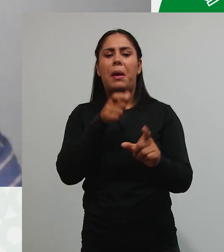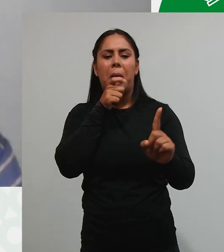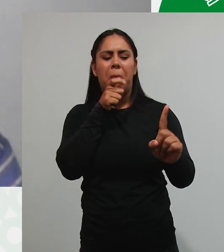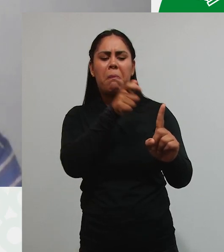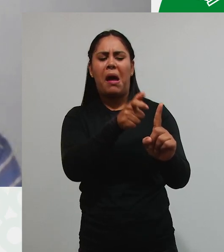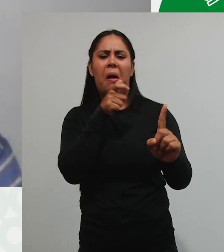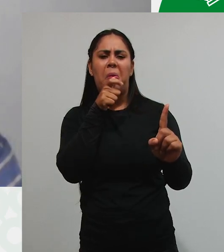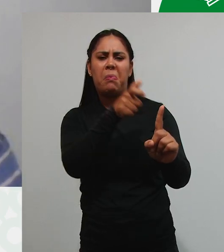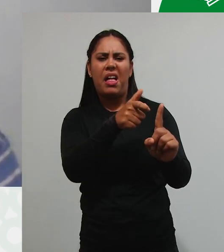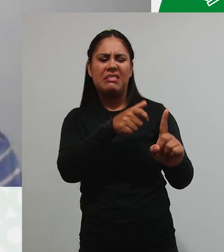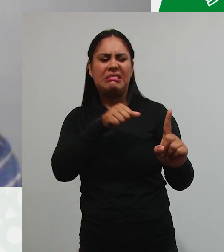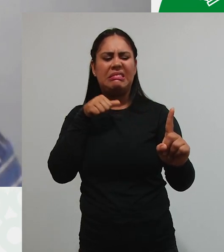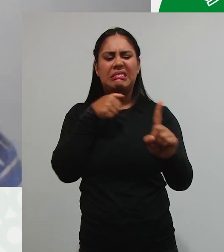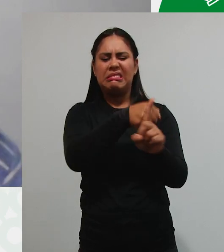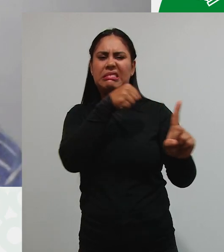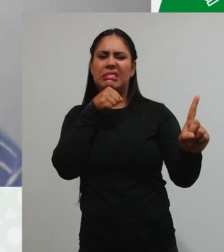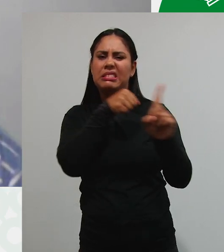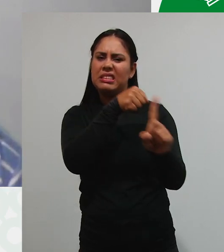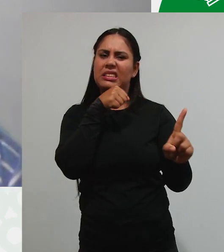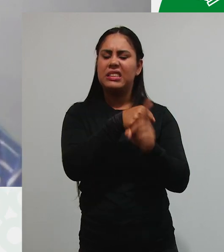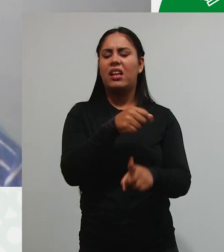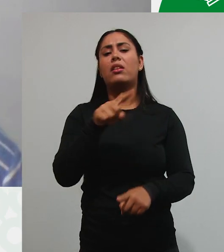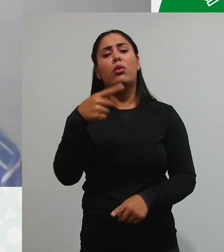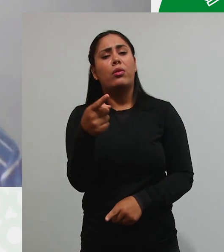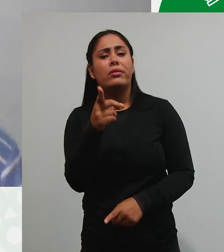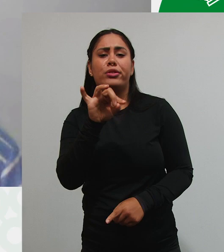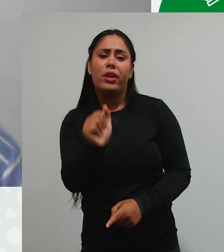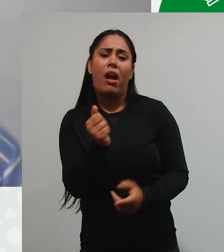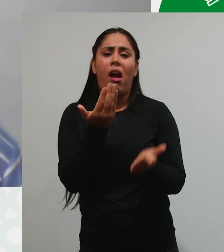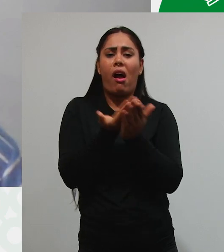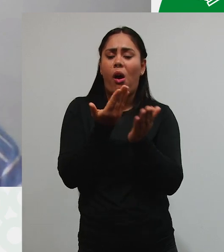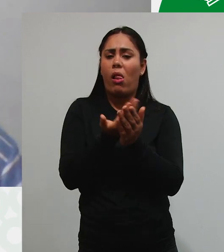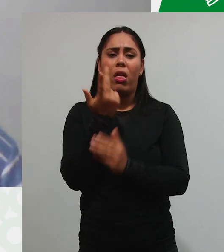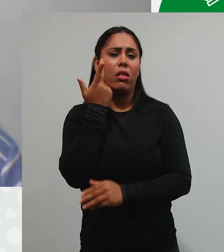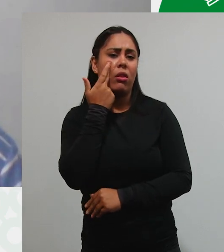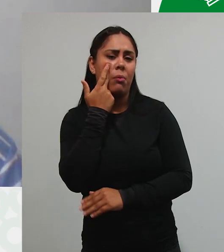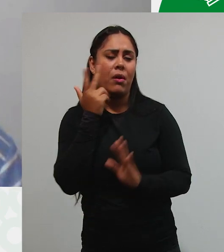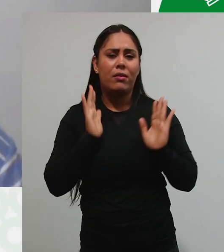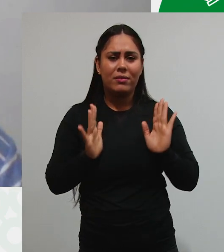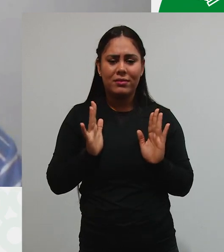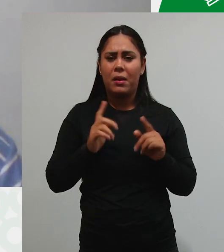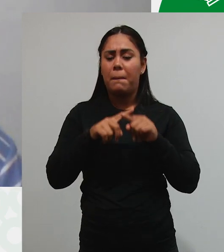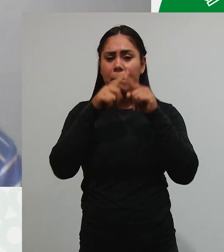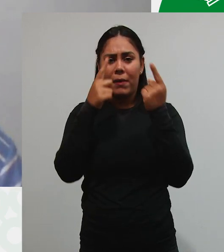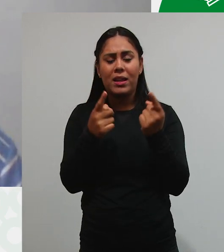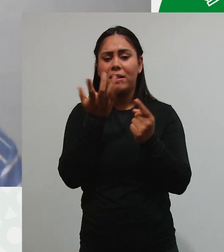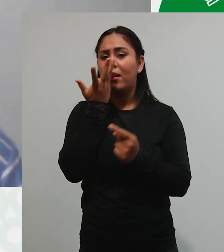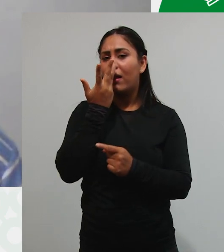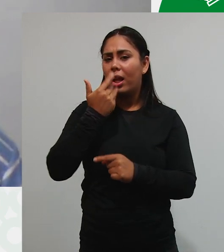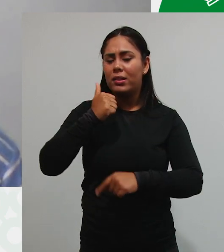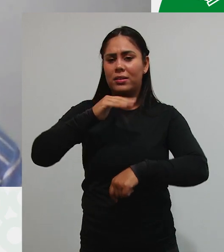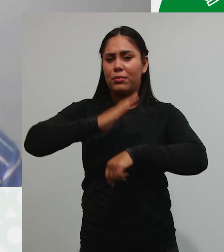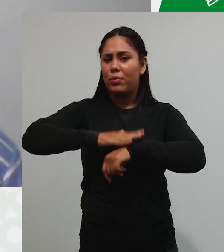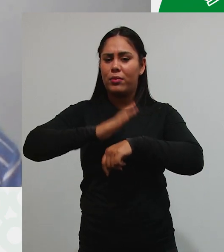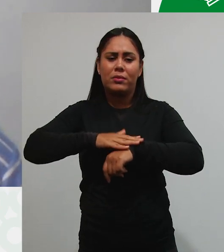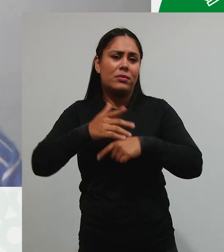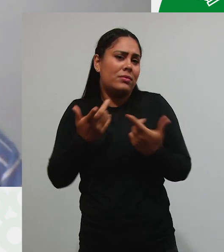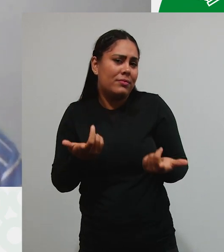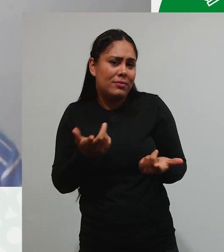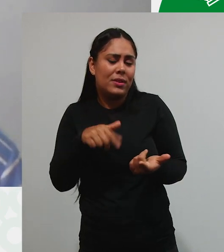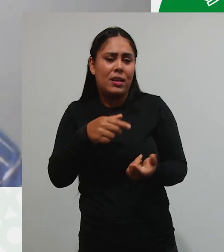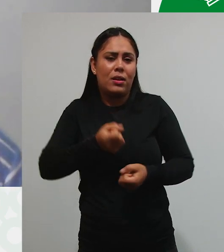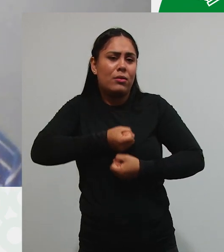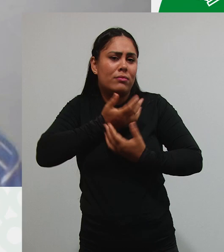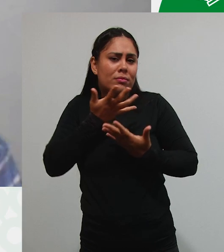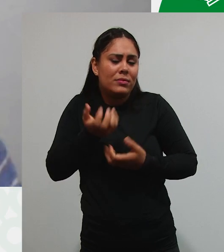e fisicamente e que no outro dia estão na sala de aula. E essas crianças, em alguns momentos, elas externalizam isso de